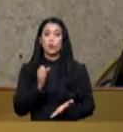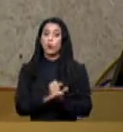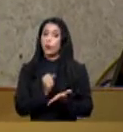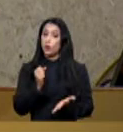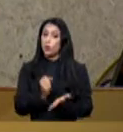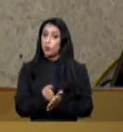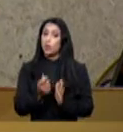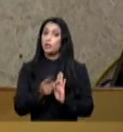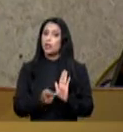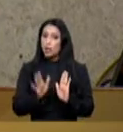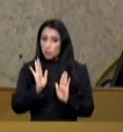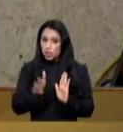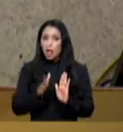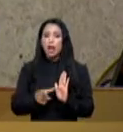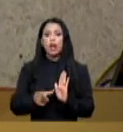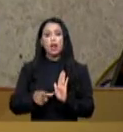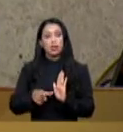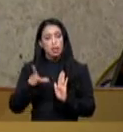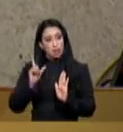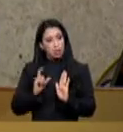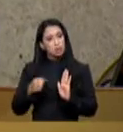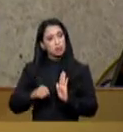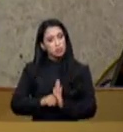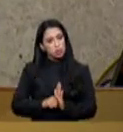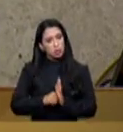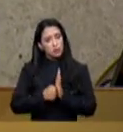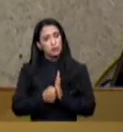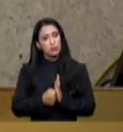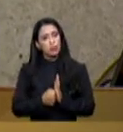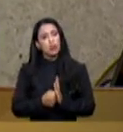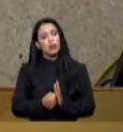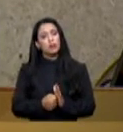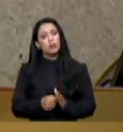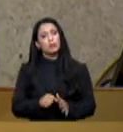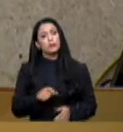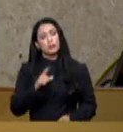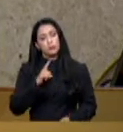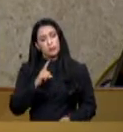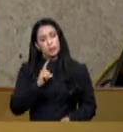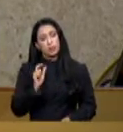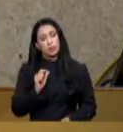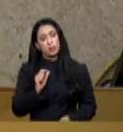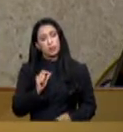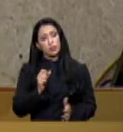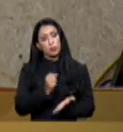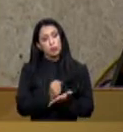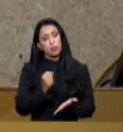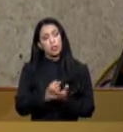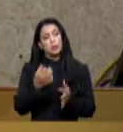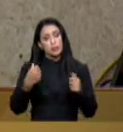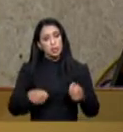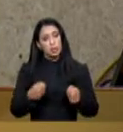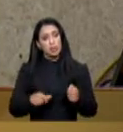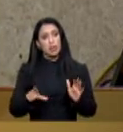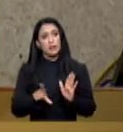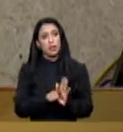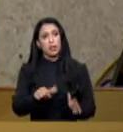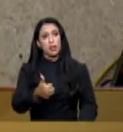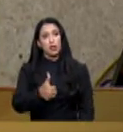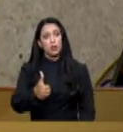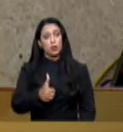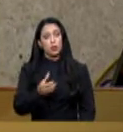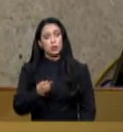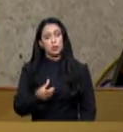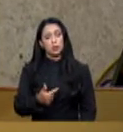contrato de programa. Já era vedada a disciplina mediante contrato de programa. A Lei